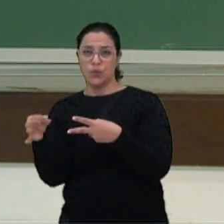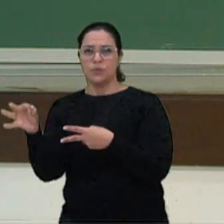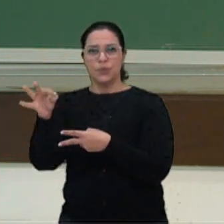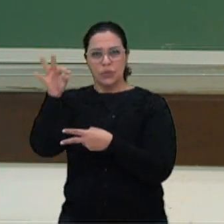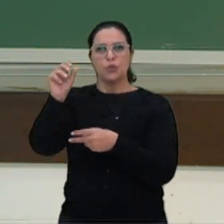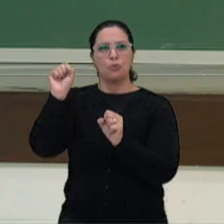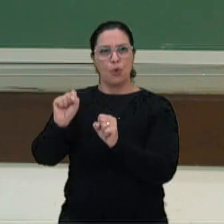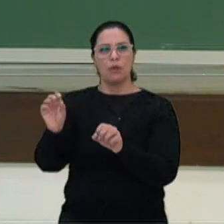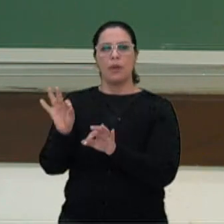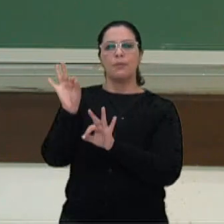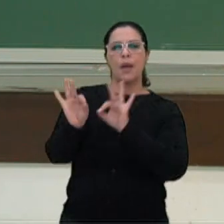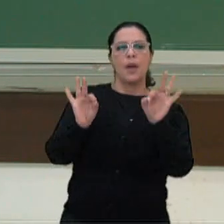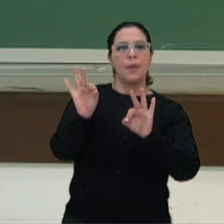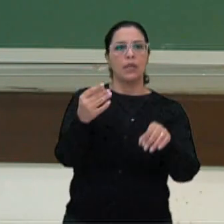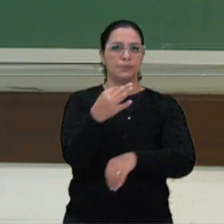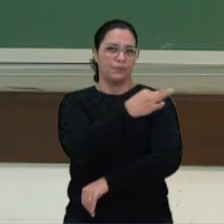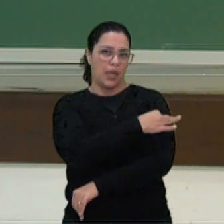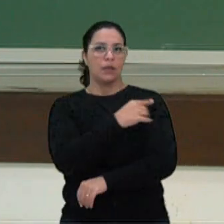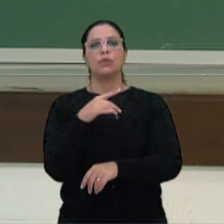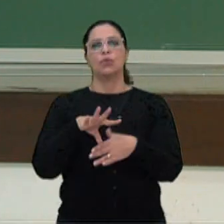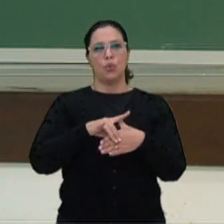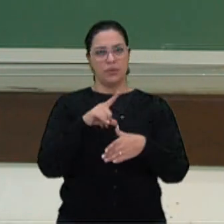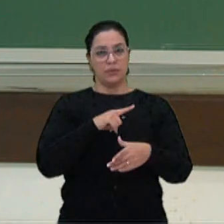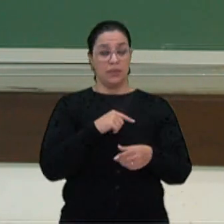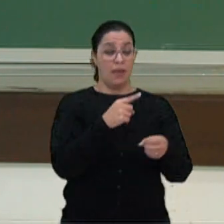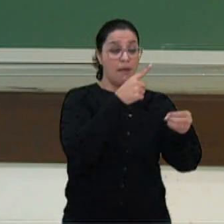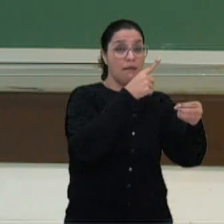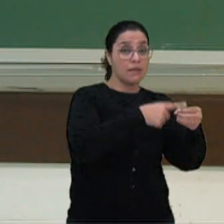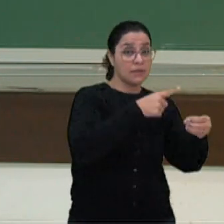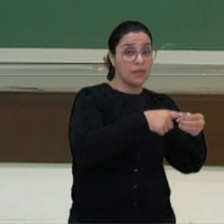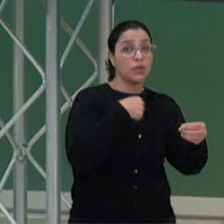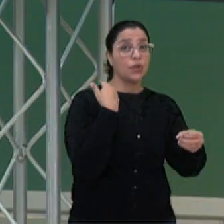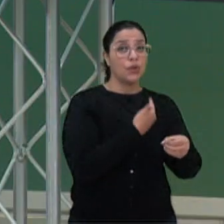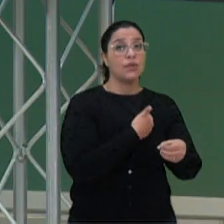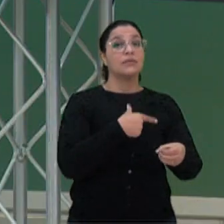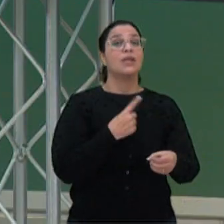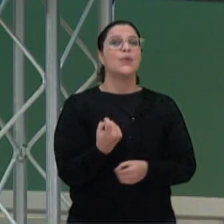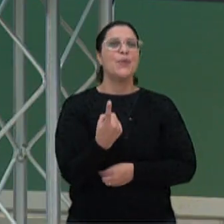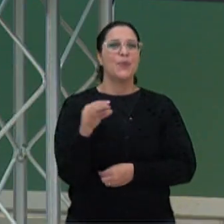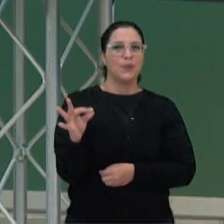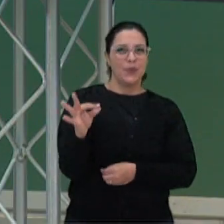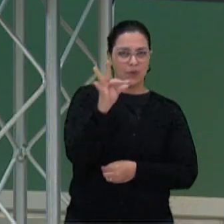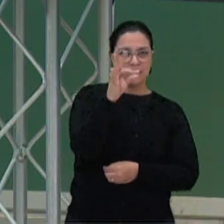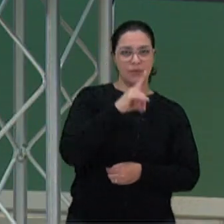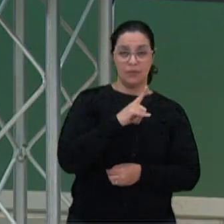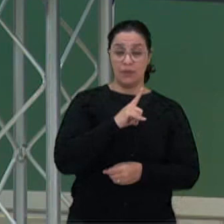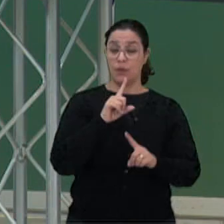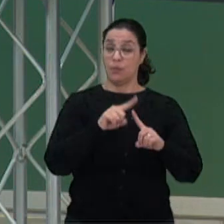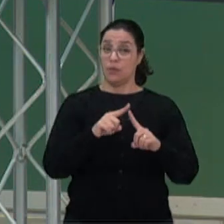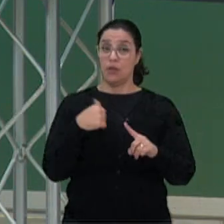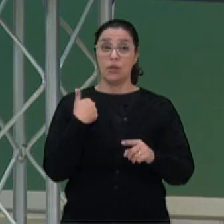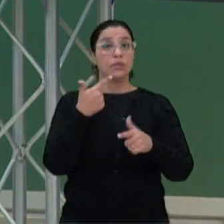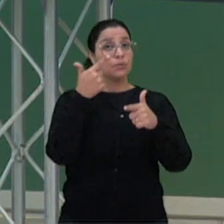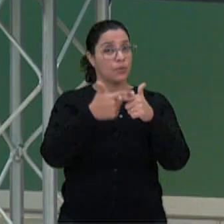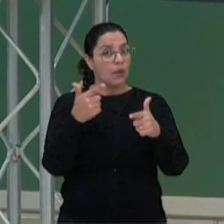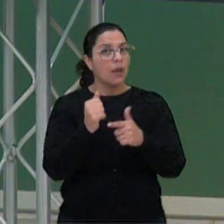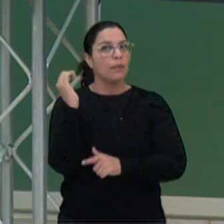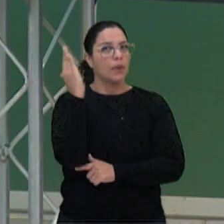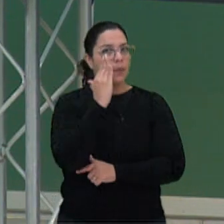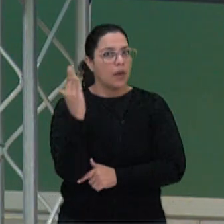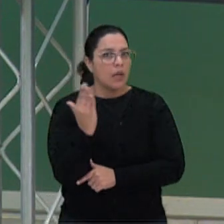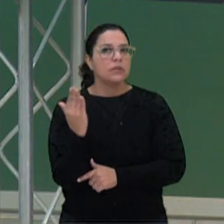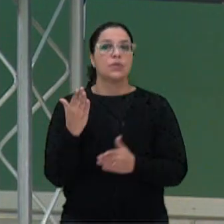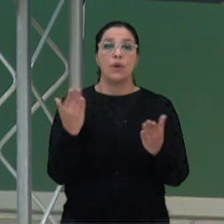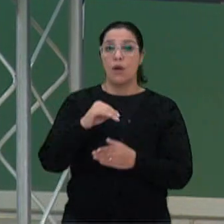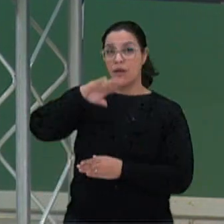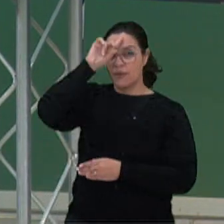são capazes de transmitir para a gente essa doença. O ciclo urbano, a gente tem o Aedes aegypti. O problema é, a gente teve no Brasil surto de febre